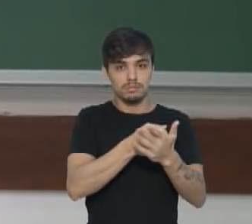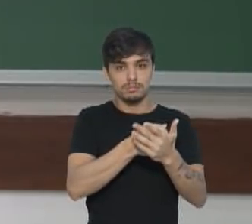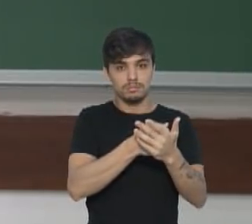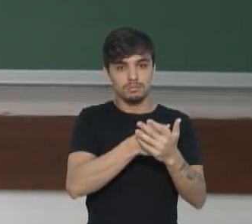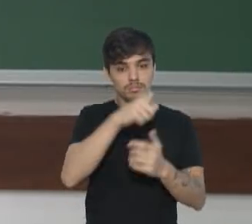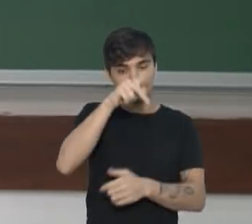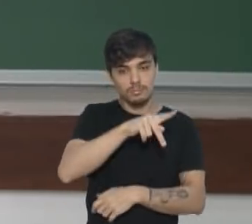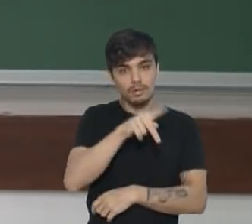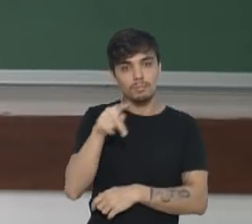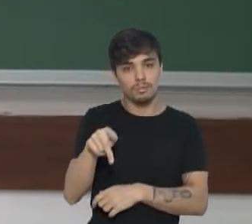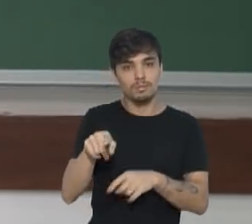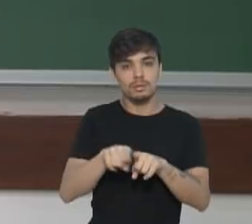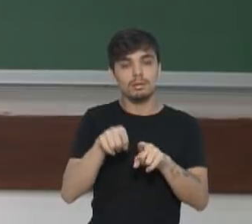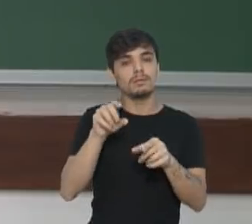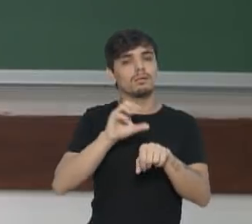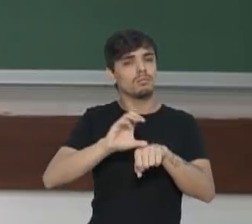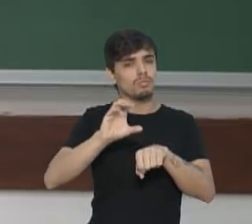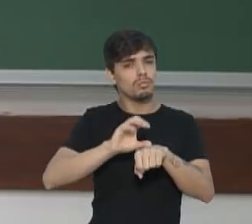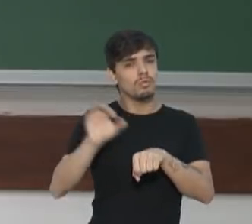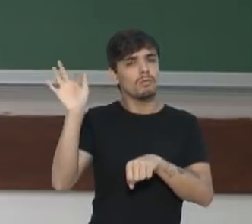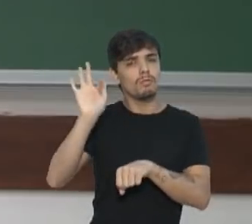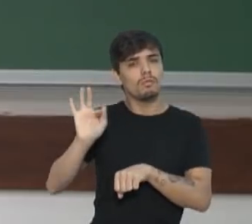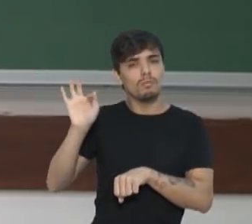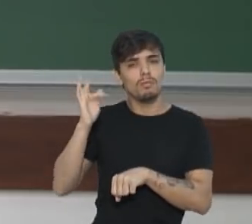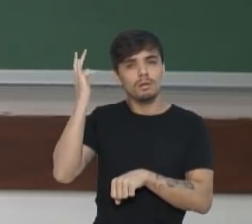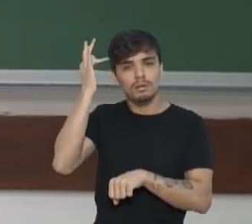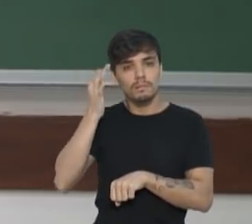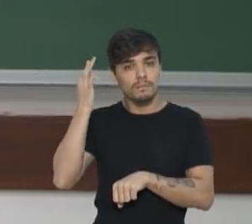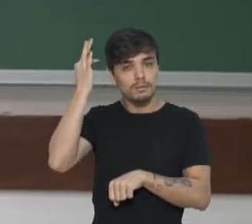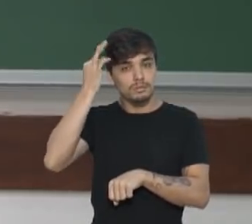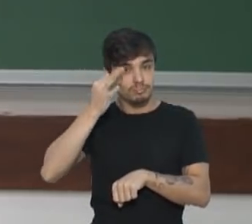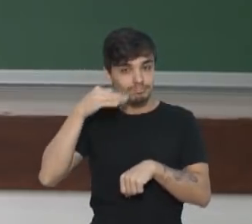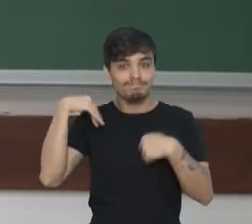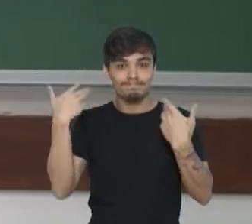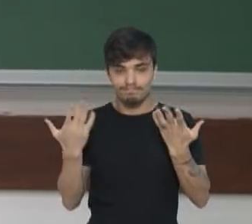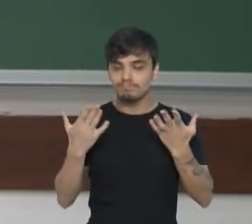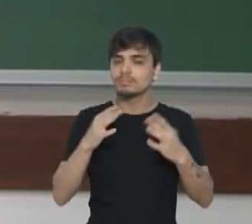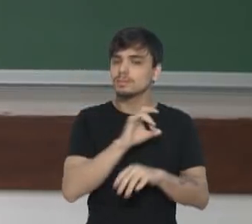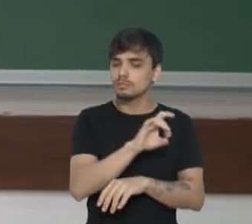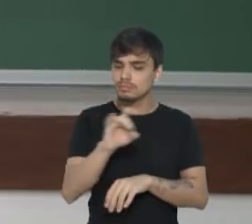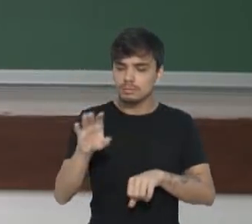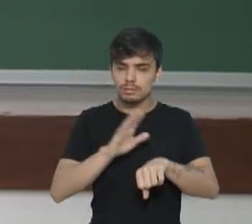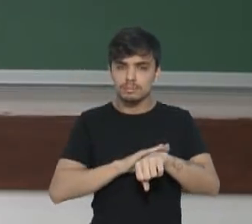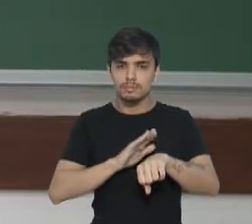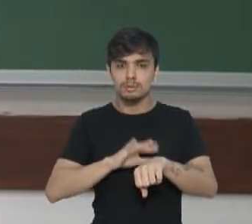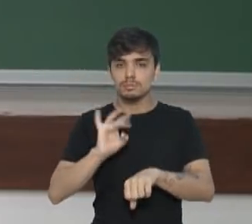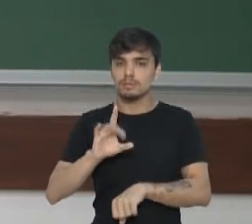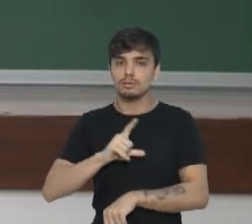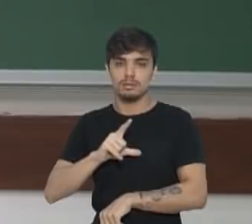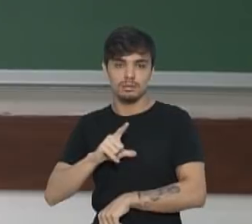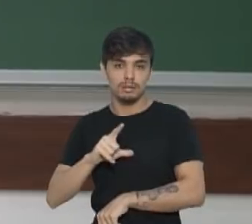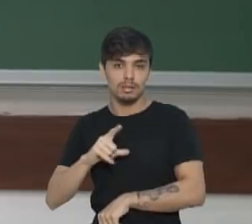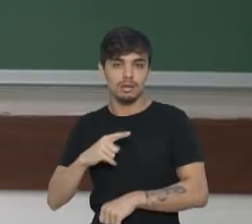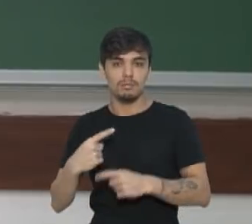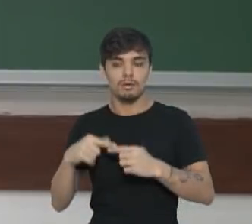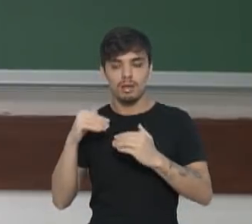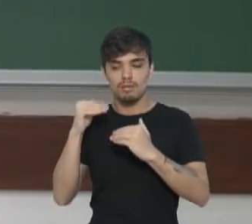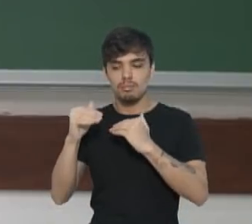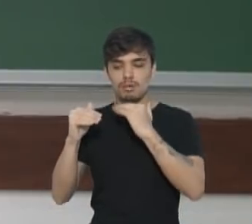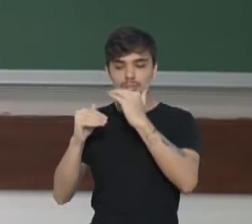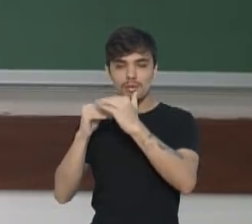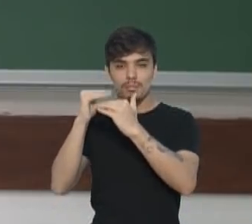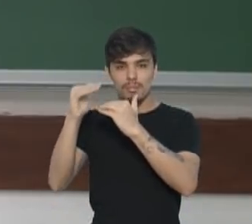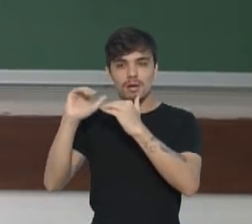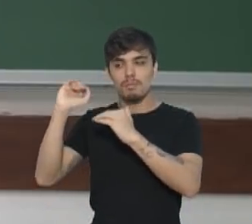o curso de filosofia. A cada instante que eu estou vivendo, esse instante só existe porque ele é consequência de uma série de